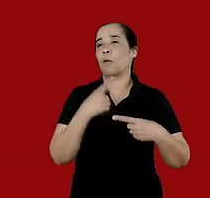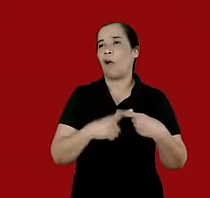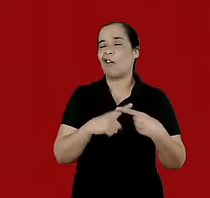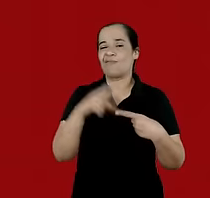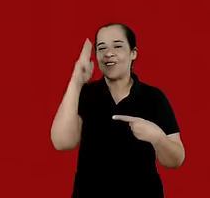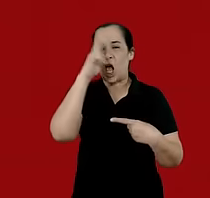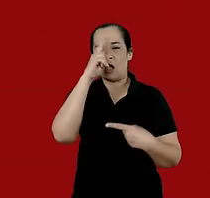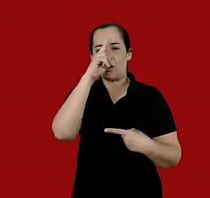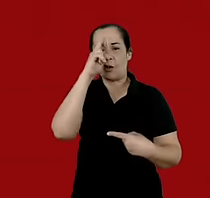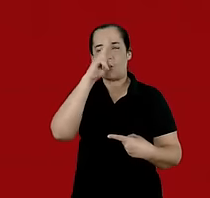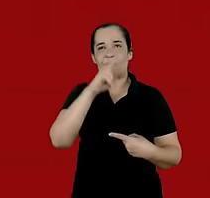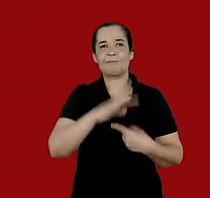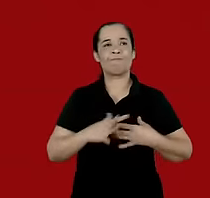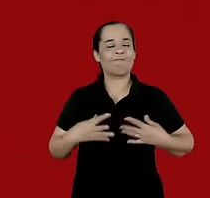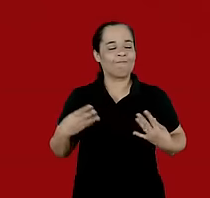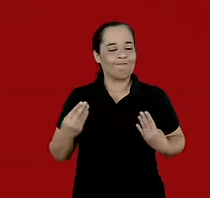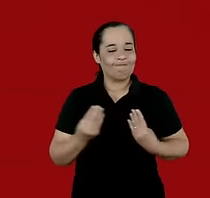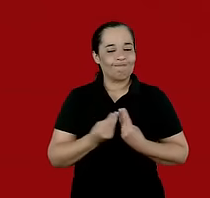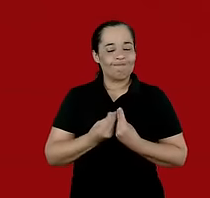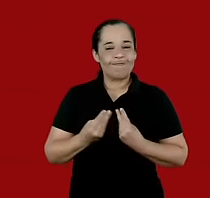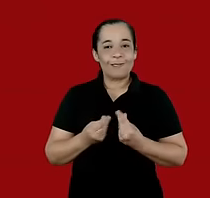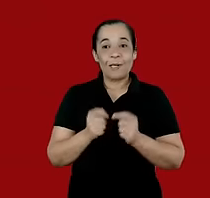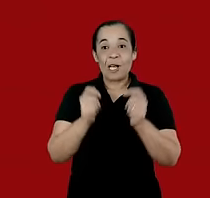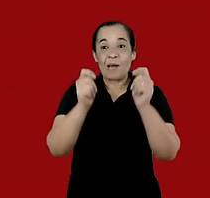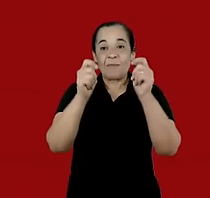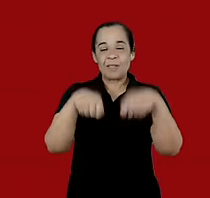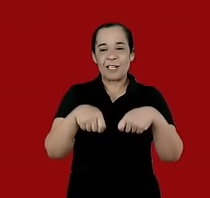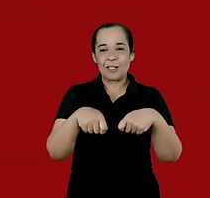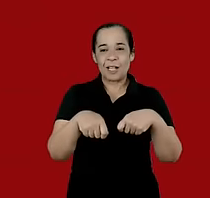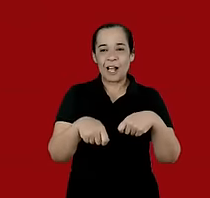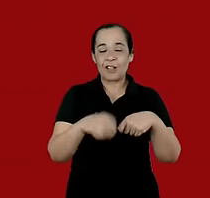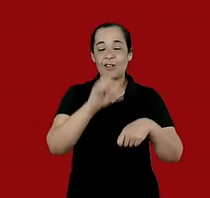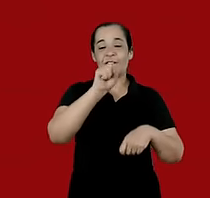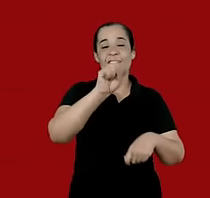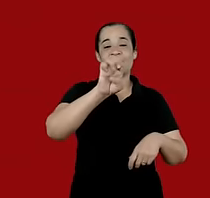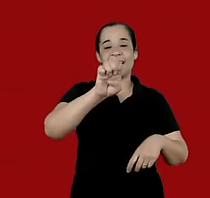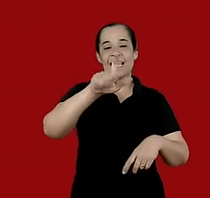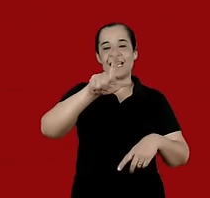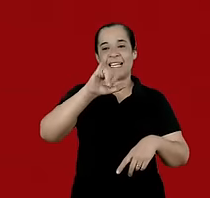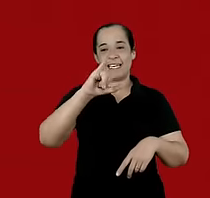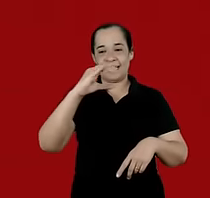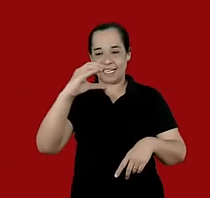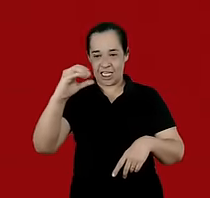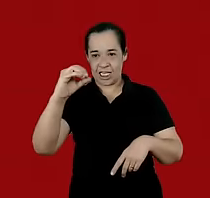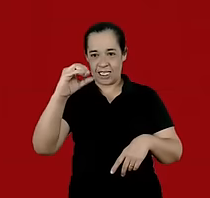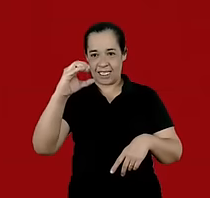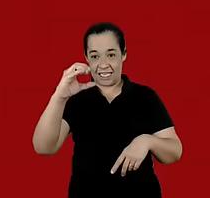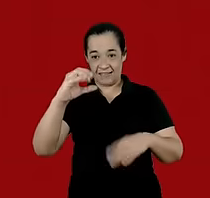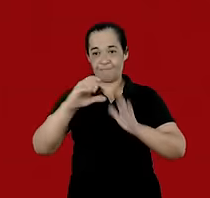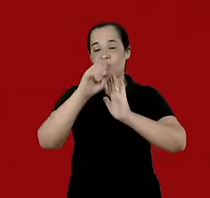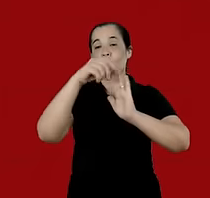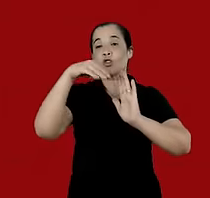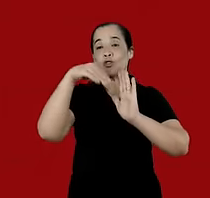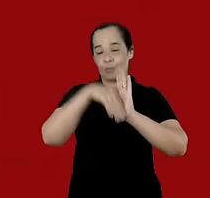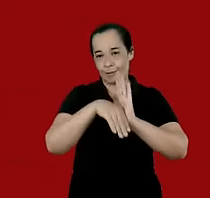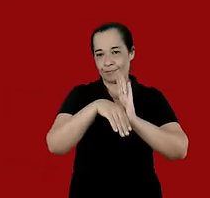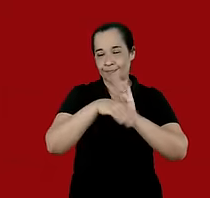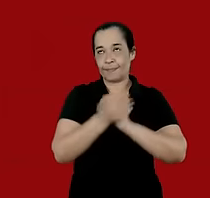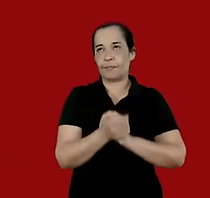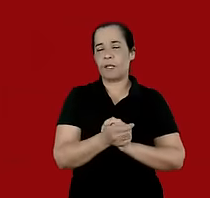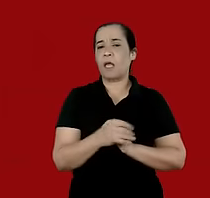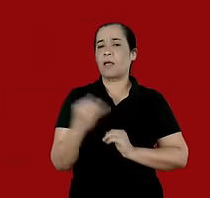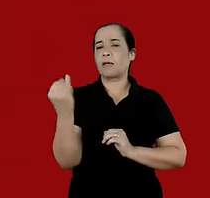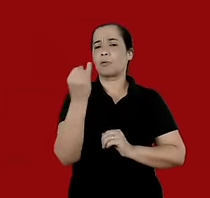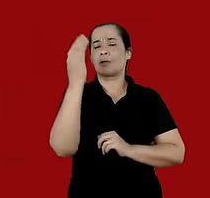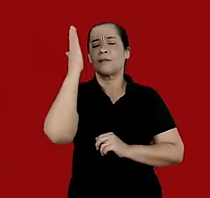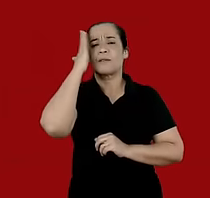sensíveis a queda da taxa Seli ou as quedas das taxas de curto prazo que o banco central controla mas é muito importante saber que mesmo quando